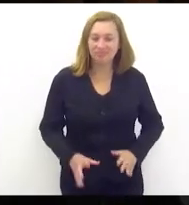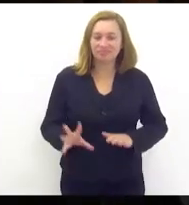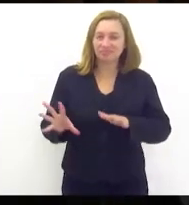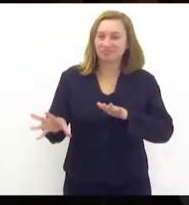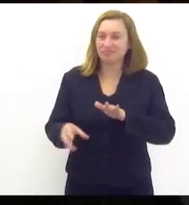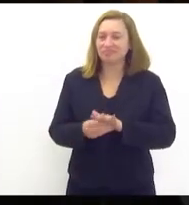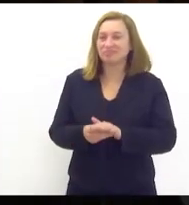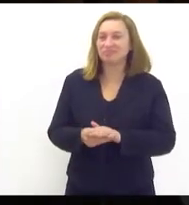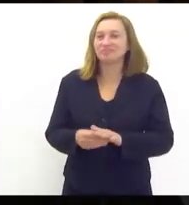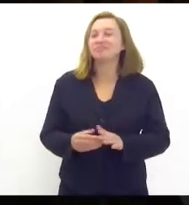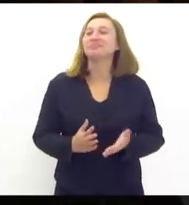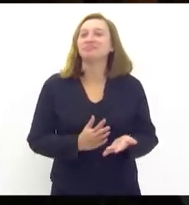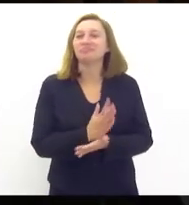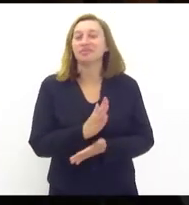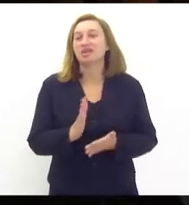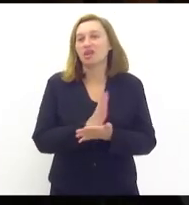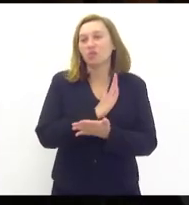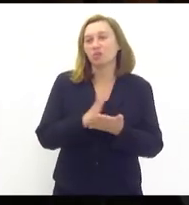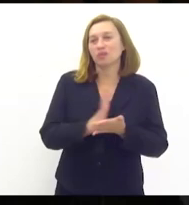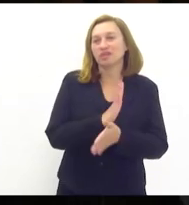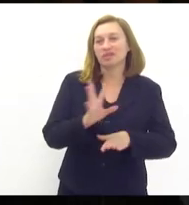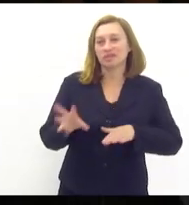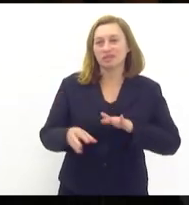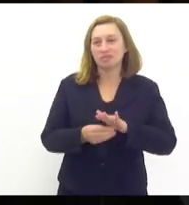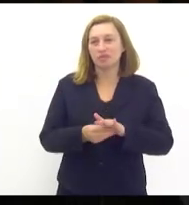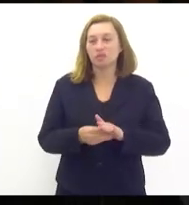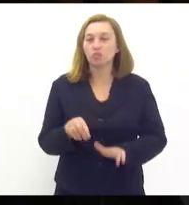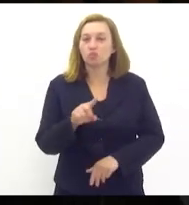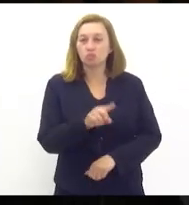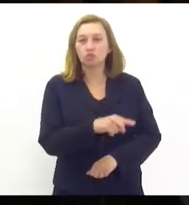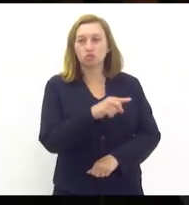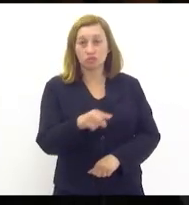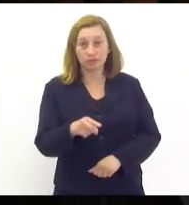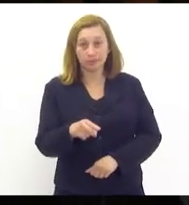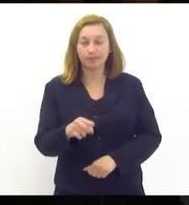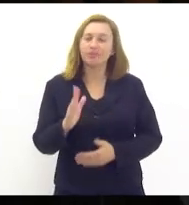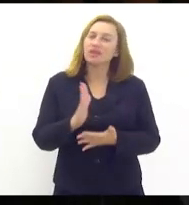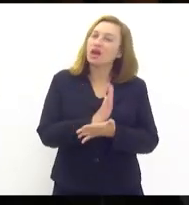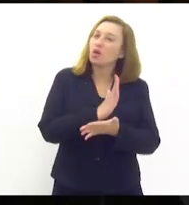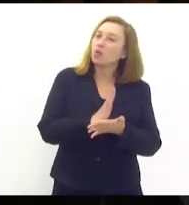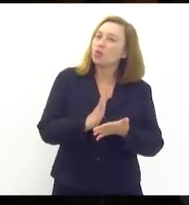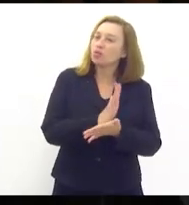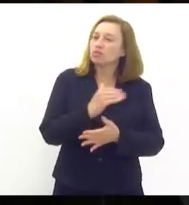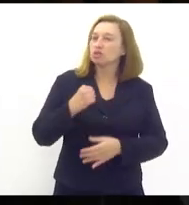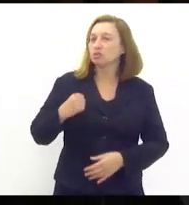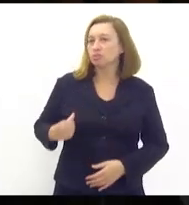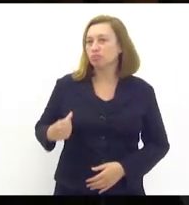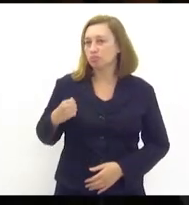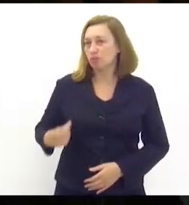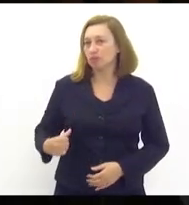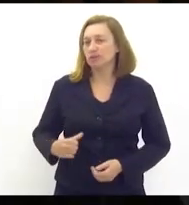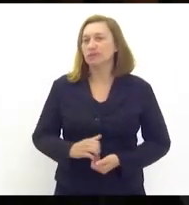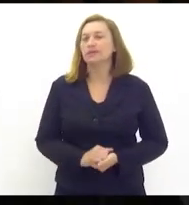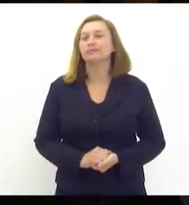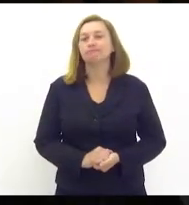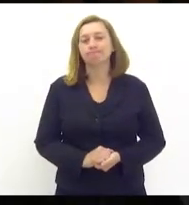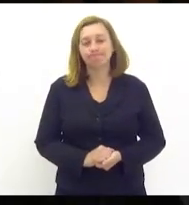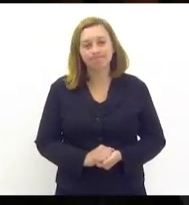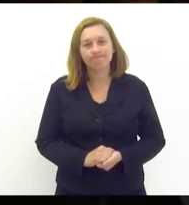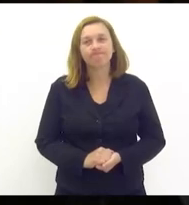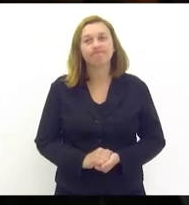e algumas das nossas emendas excluíram algumas bolsas dessa